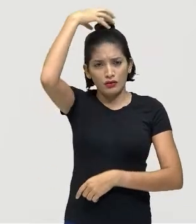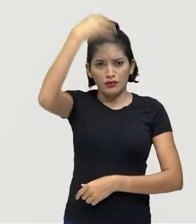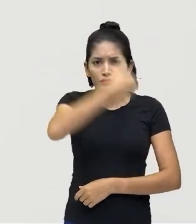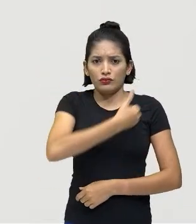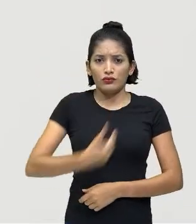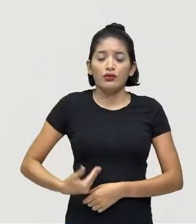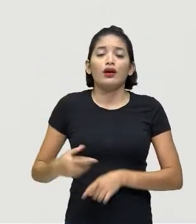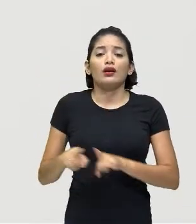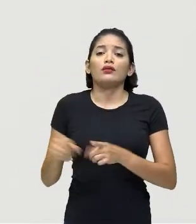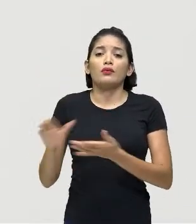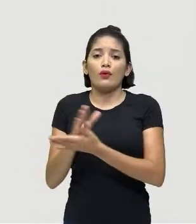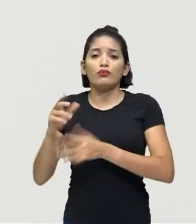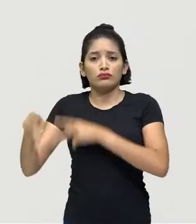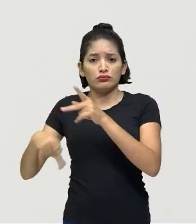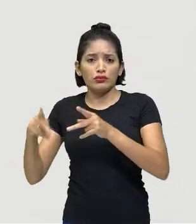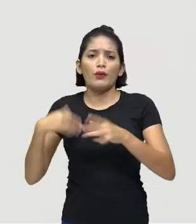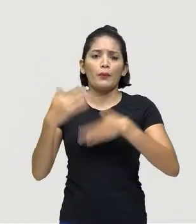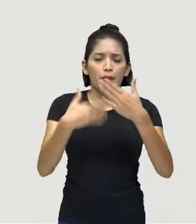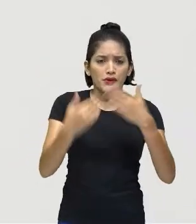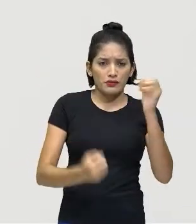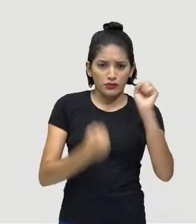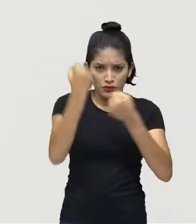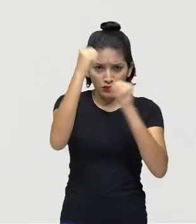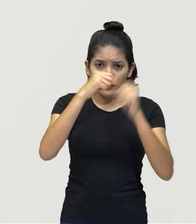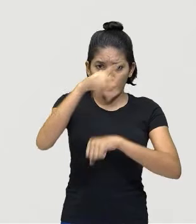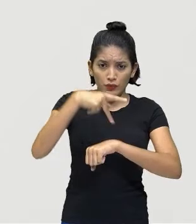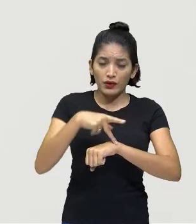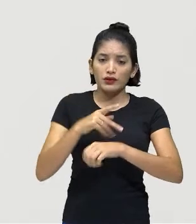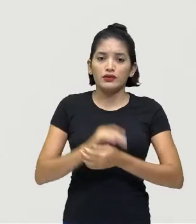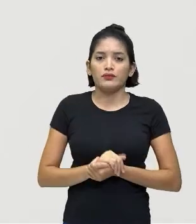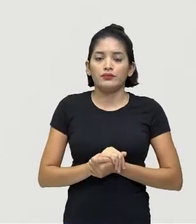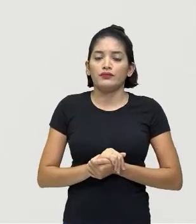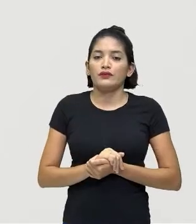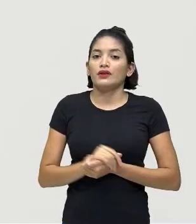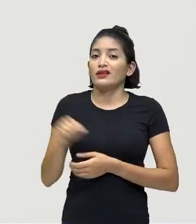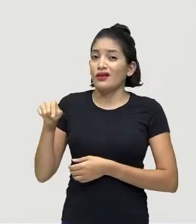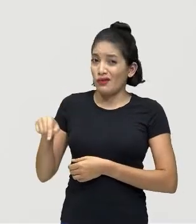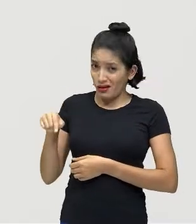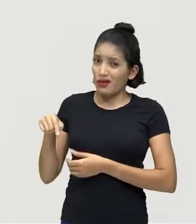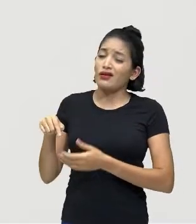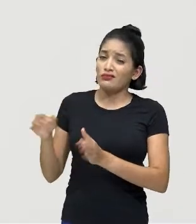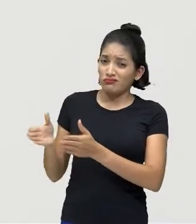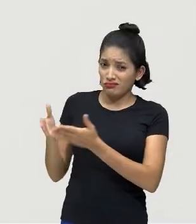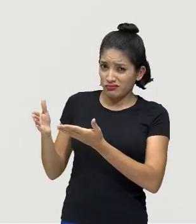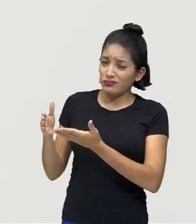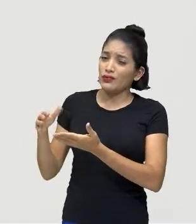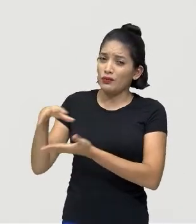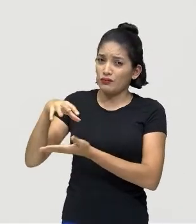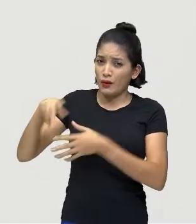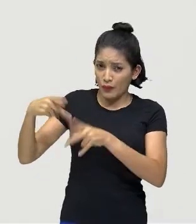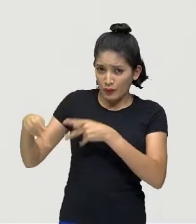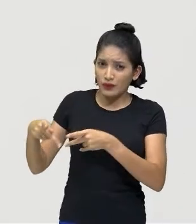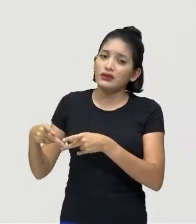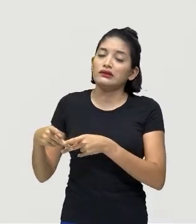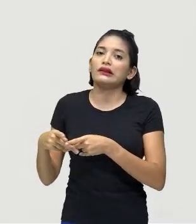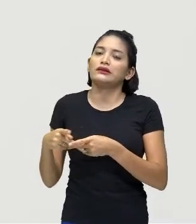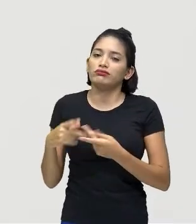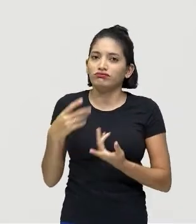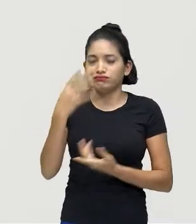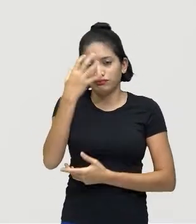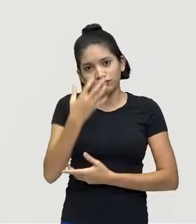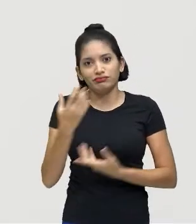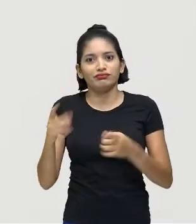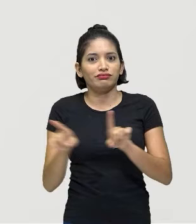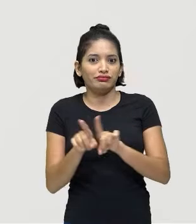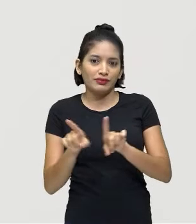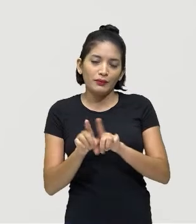dos operários durante o processo de industrialização. Os operários estão bem chateados com a nobreza e com a monarquia, né, gente? E aí eu